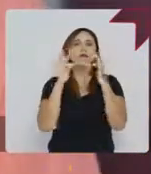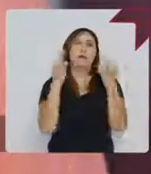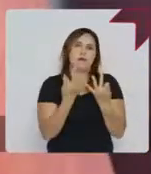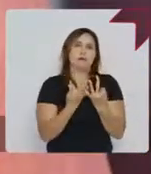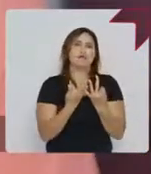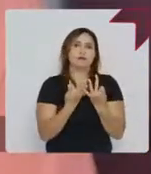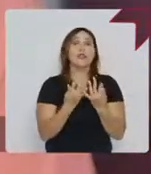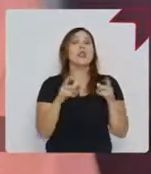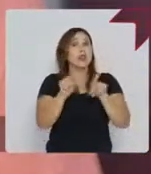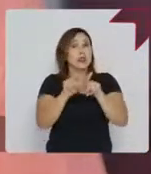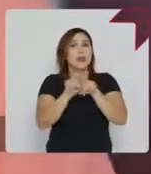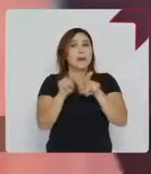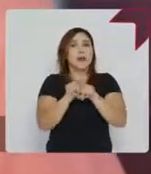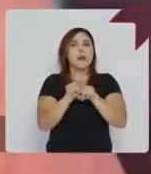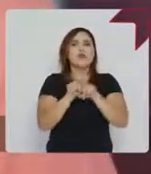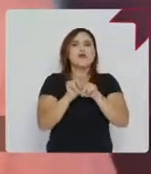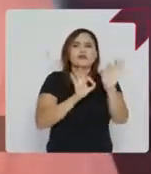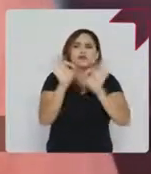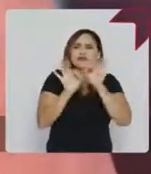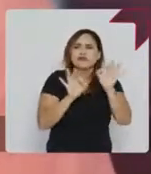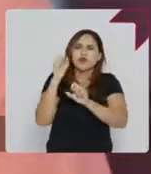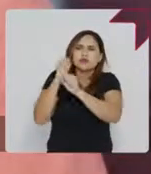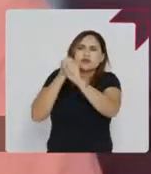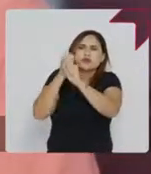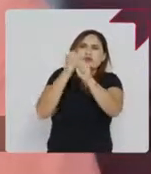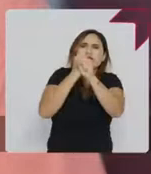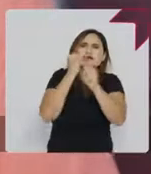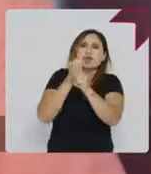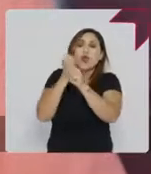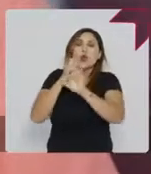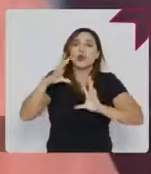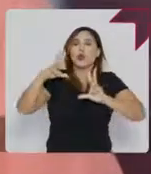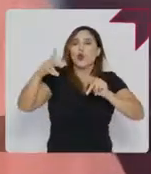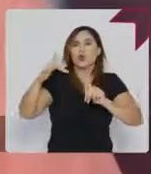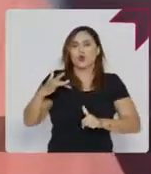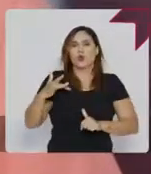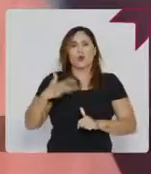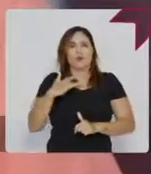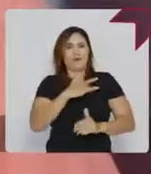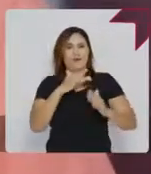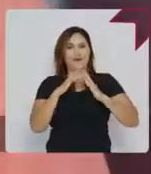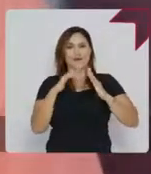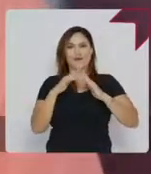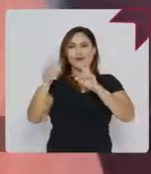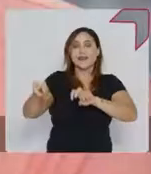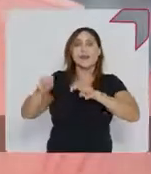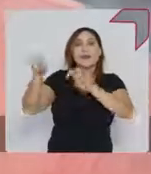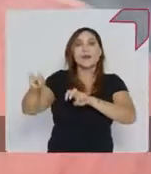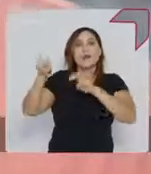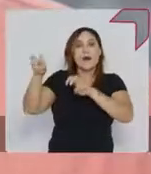familiar. Além disso, vamos reformar e botar para funcionar todos os postos de saúde da zona